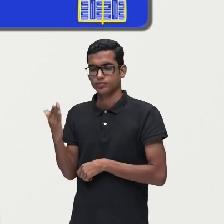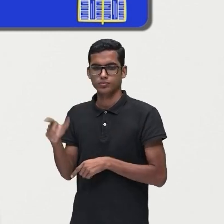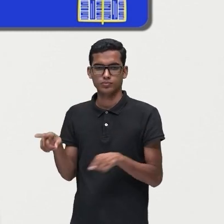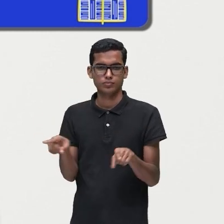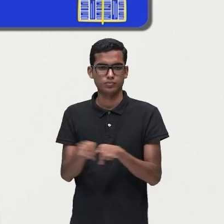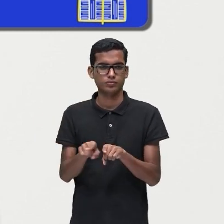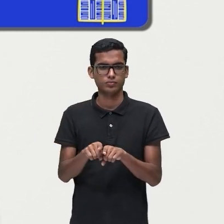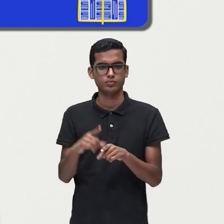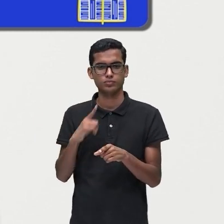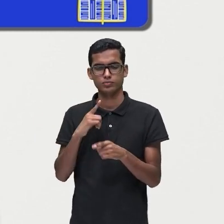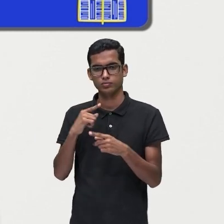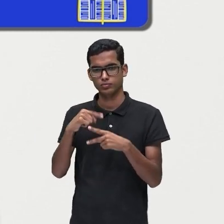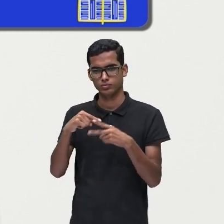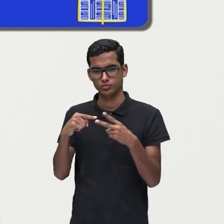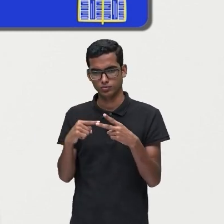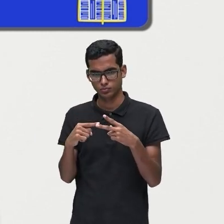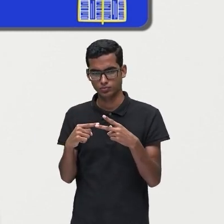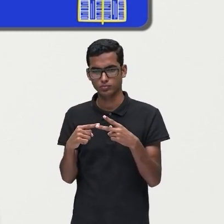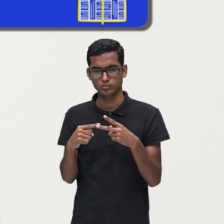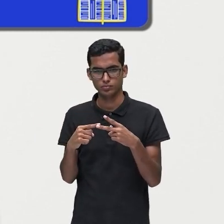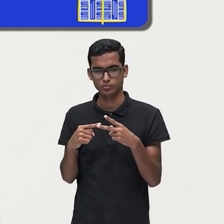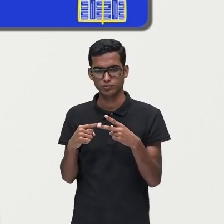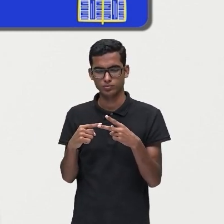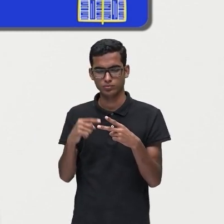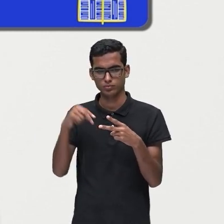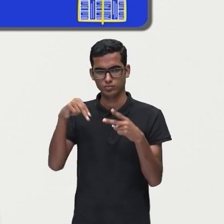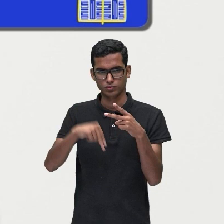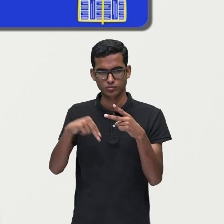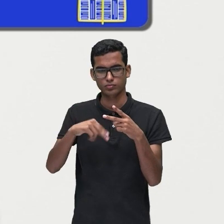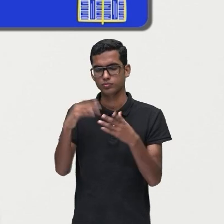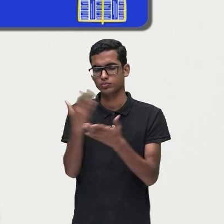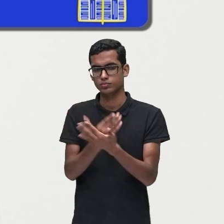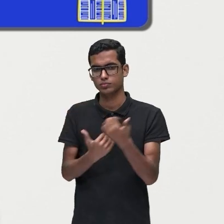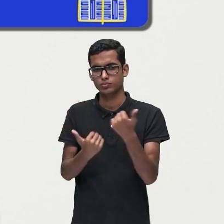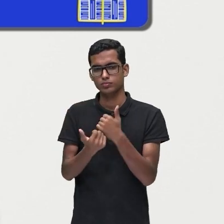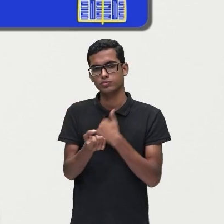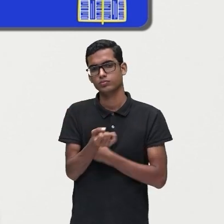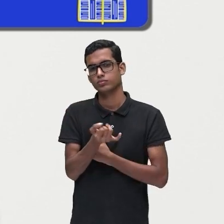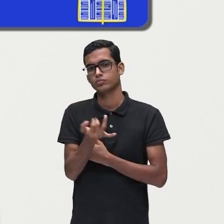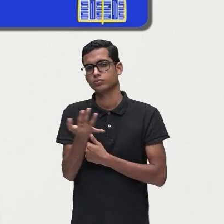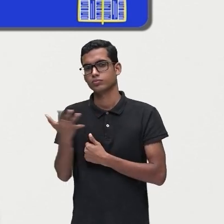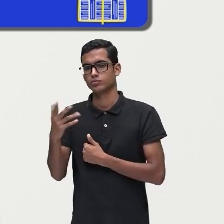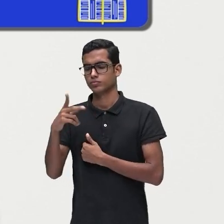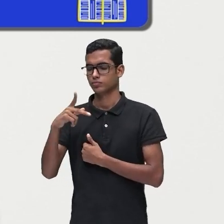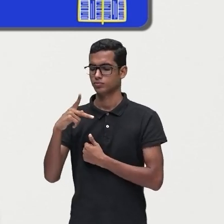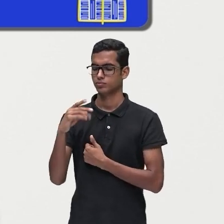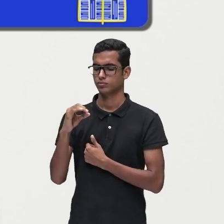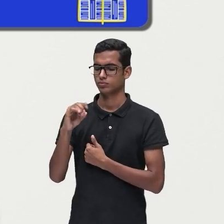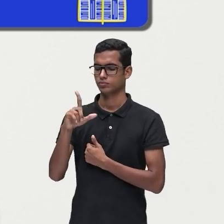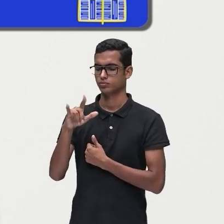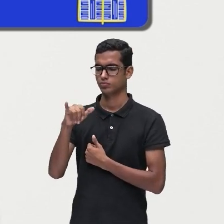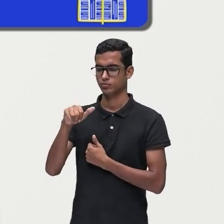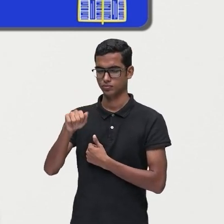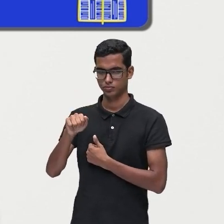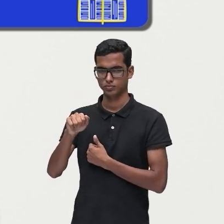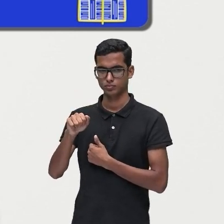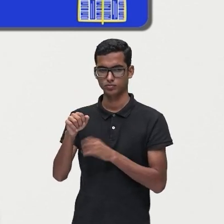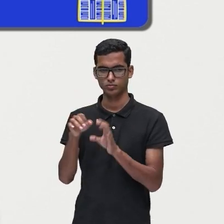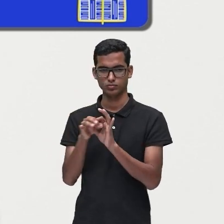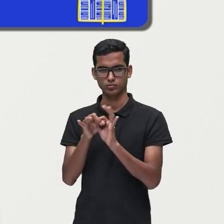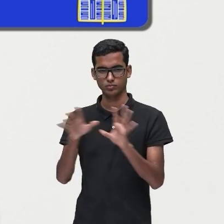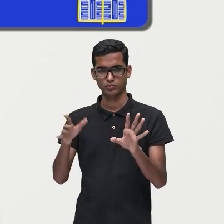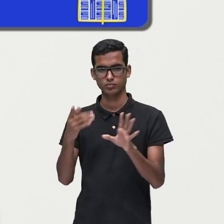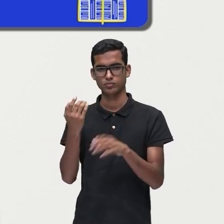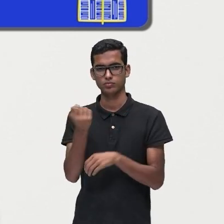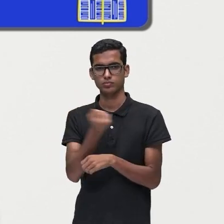usa 2N e vai substituir esse N pelo número de polias soltas. E esse número 2